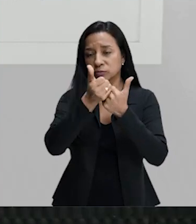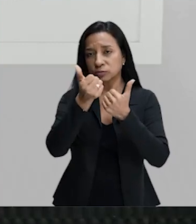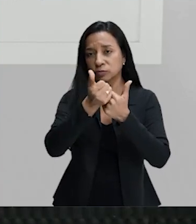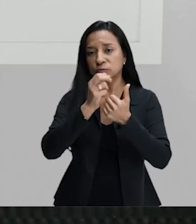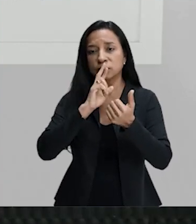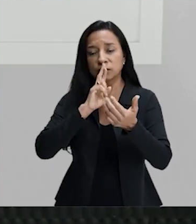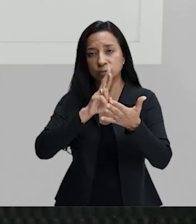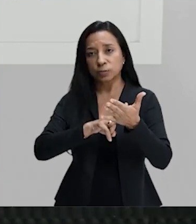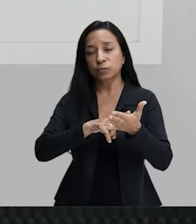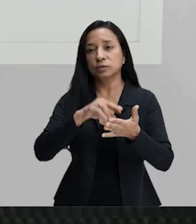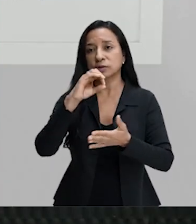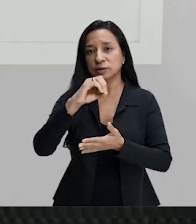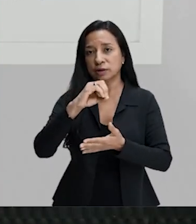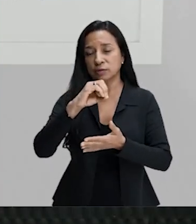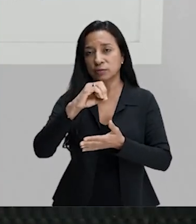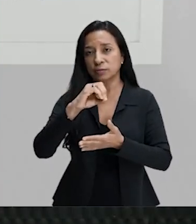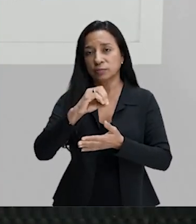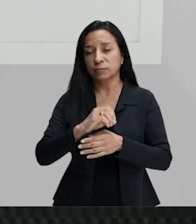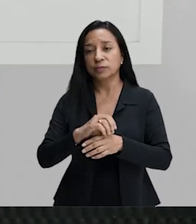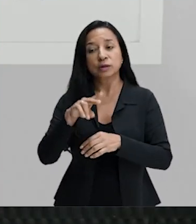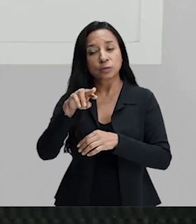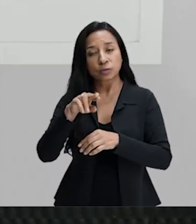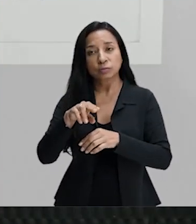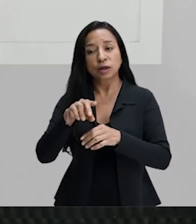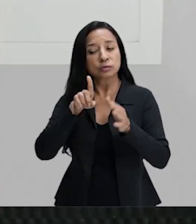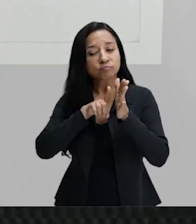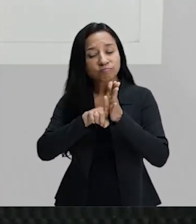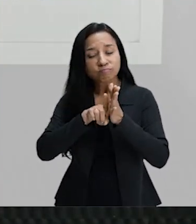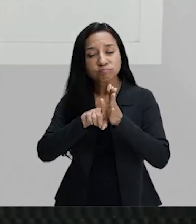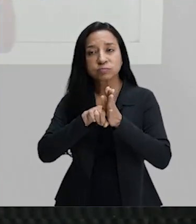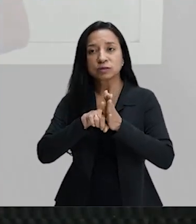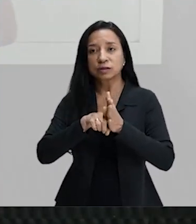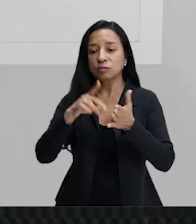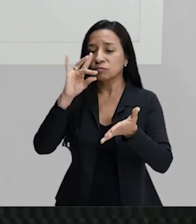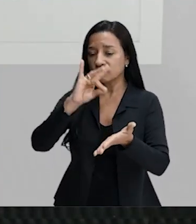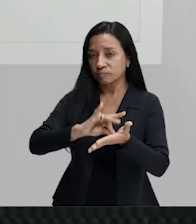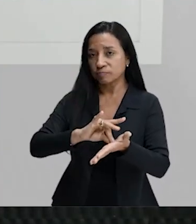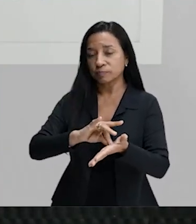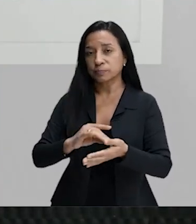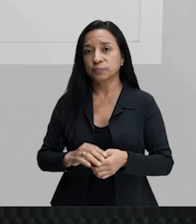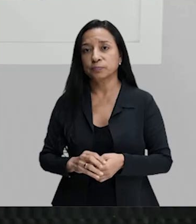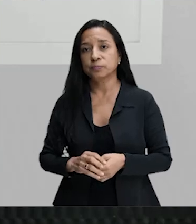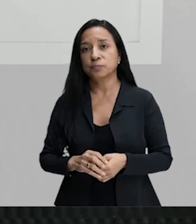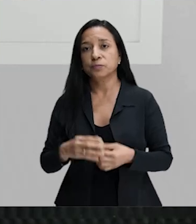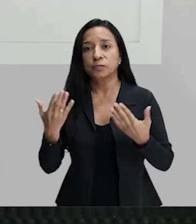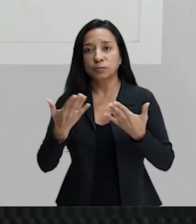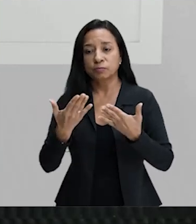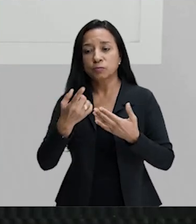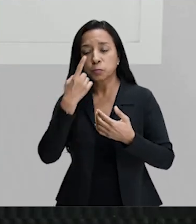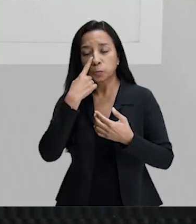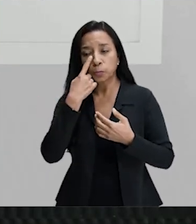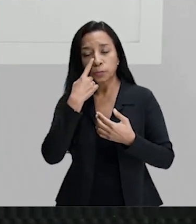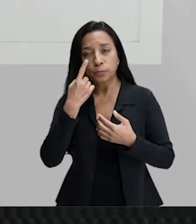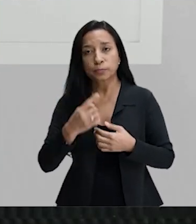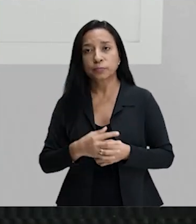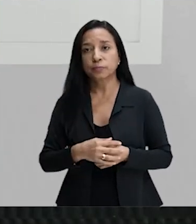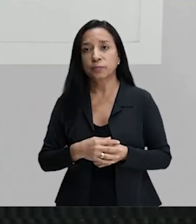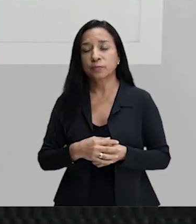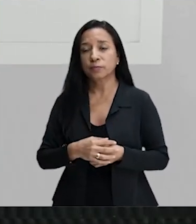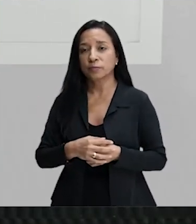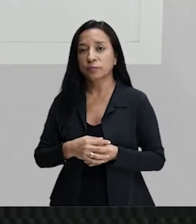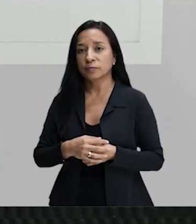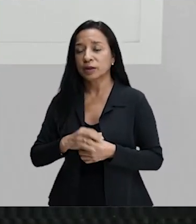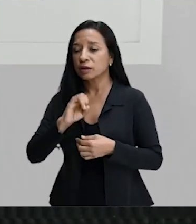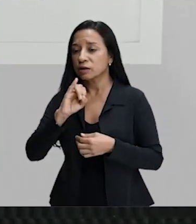que essa igualdade vai se verificar. Você vai encontrar uma igualdade verdadeira. Tá? Então vamos analisar aqui. Verifique